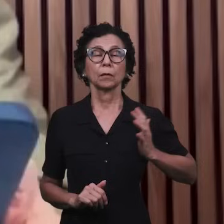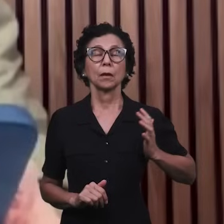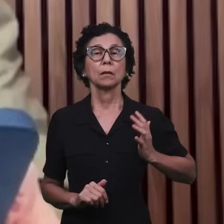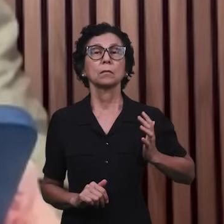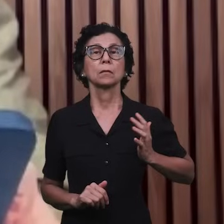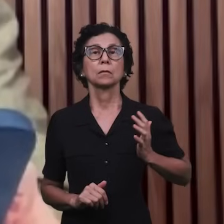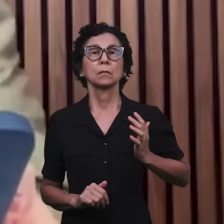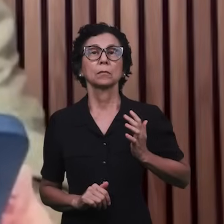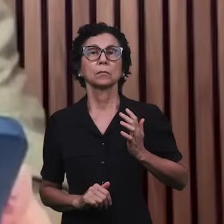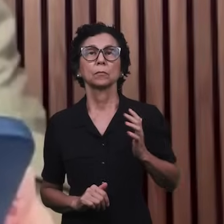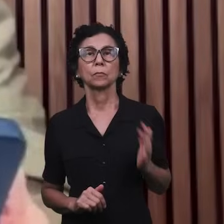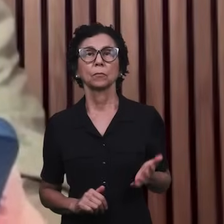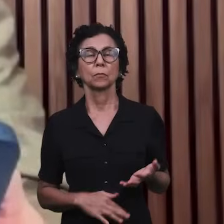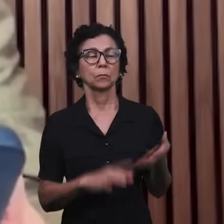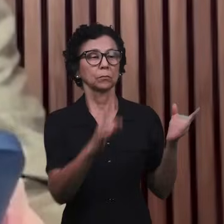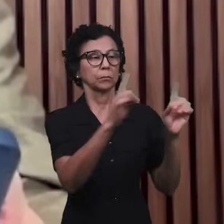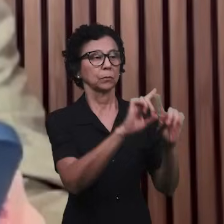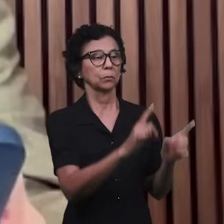riqueza, dinheiro, né? Aquele